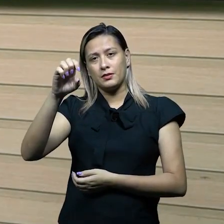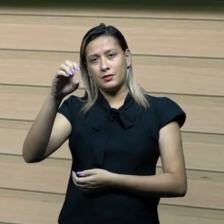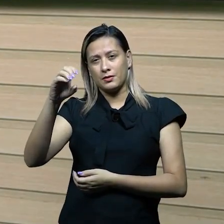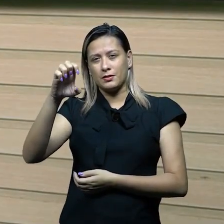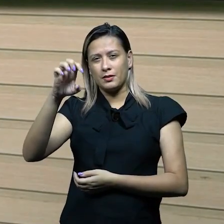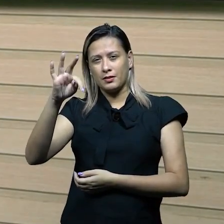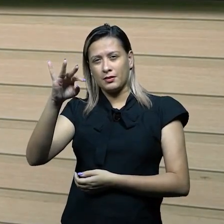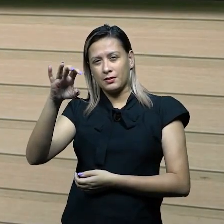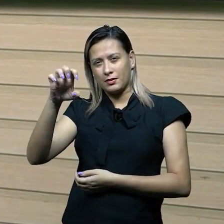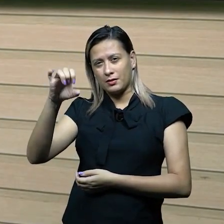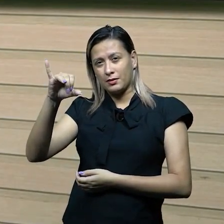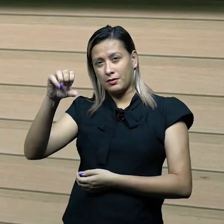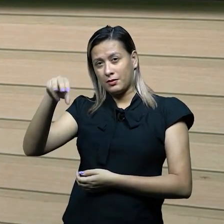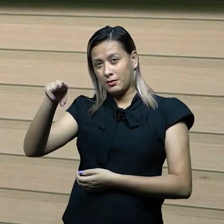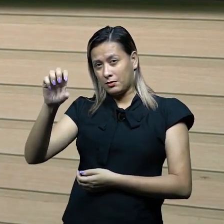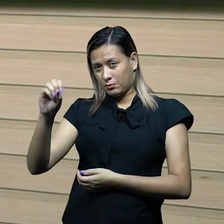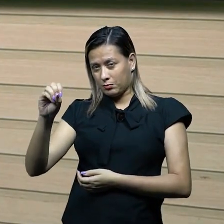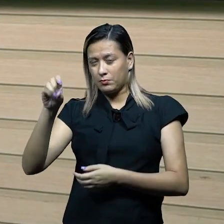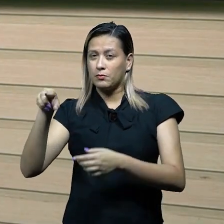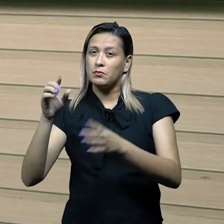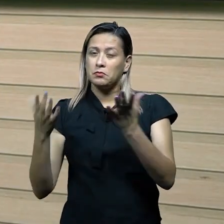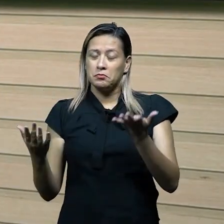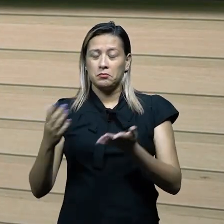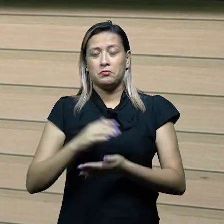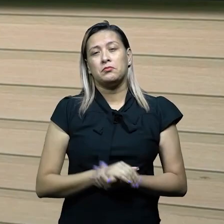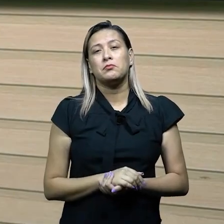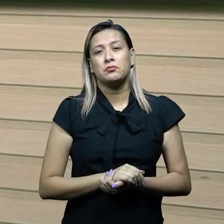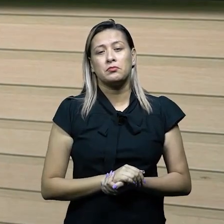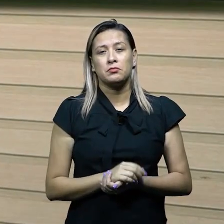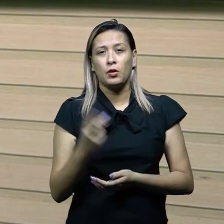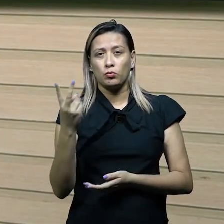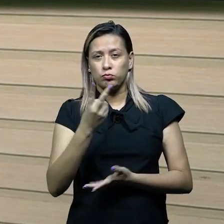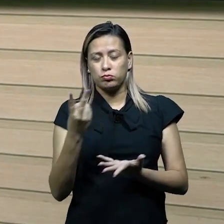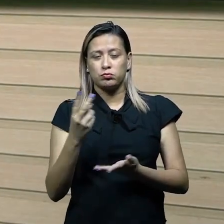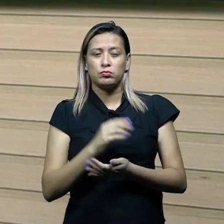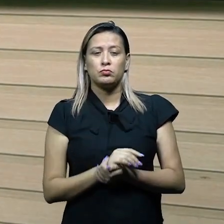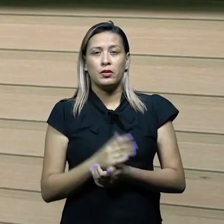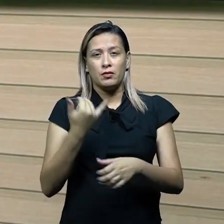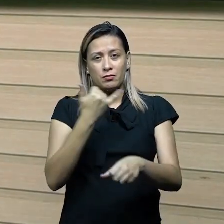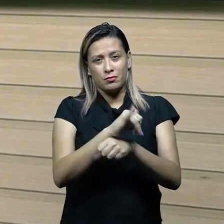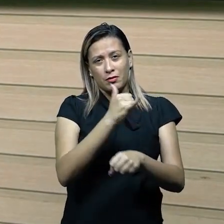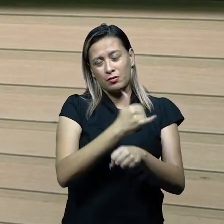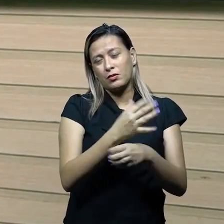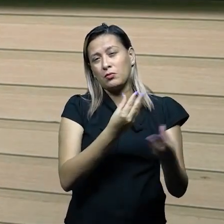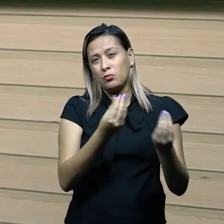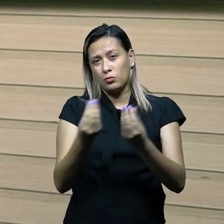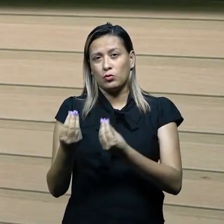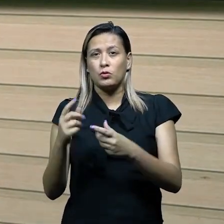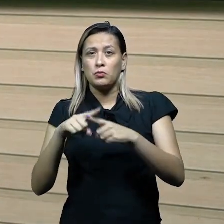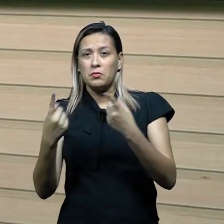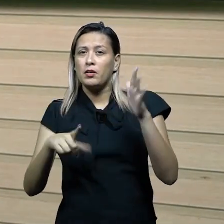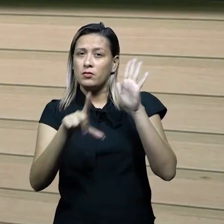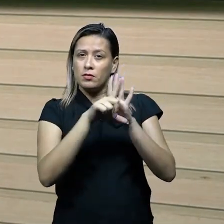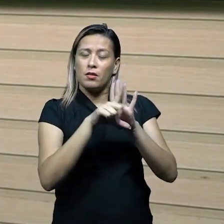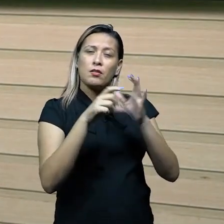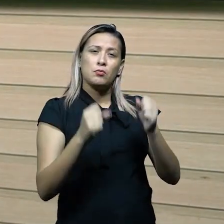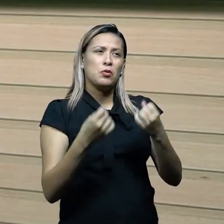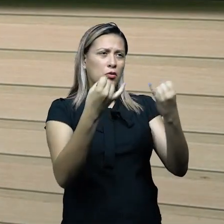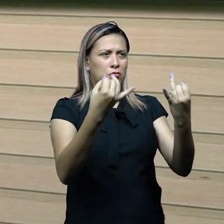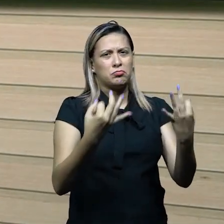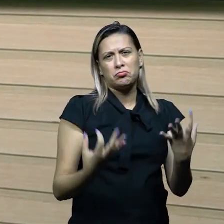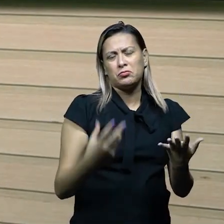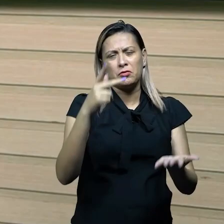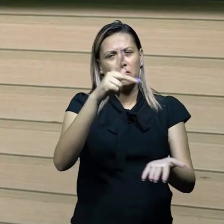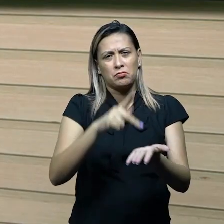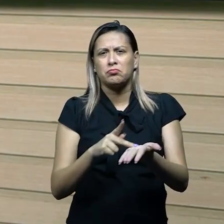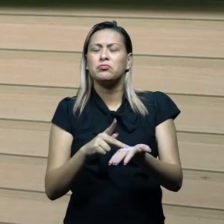ou ausentismo ou absenteísmo. Então esse faltar muito, mesmo que ele justifique, vocês sabem que pela lei pode justificar faltas. Existem